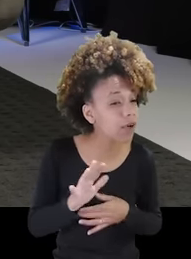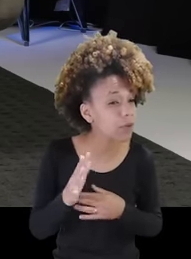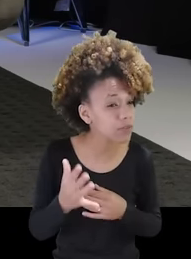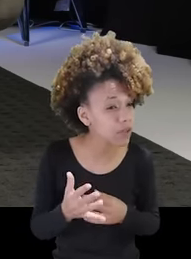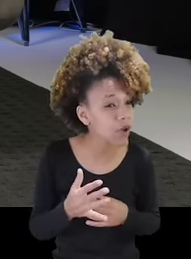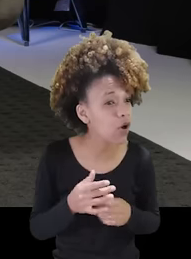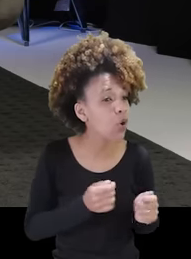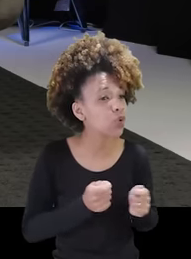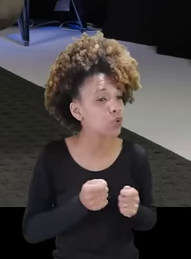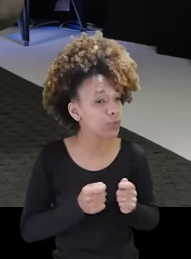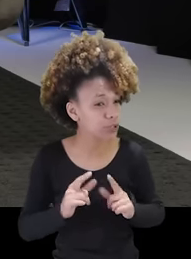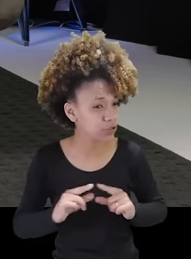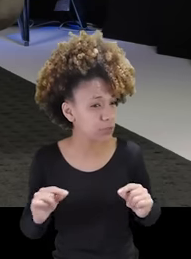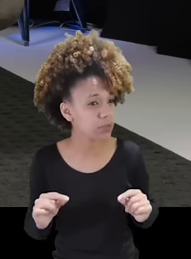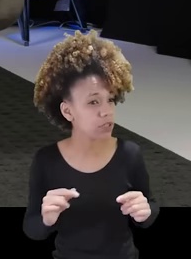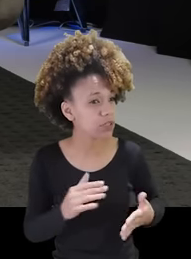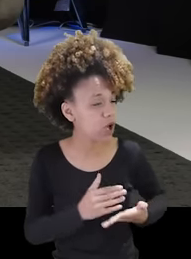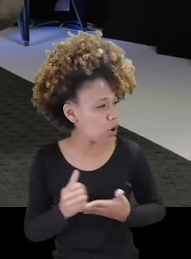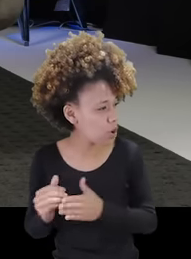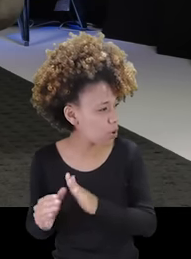o domínio japonês